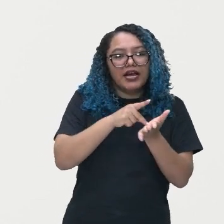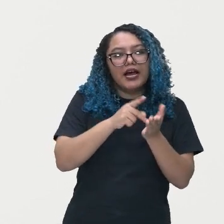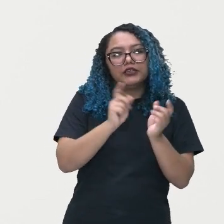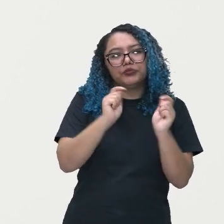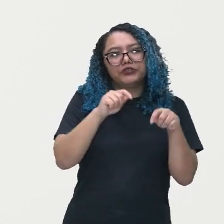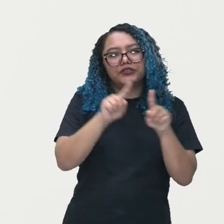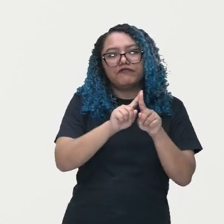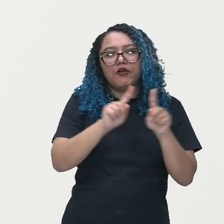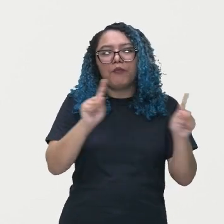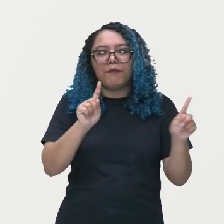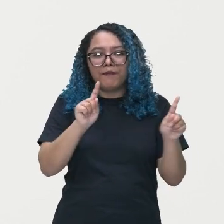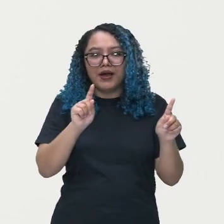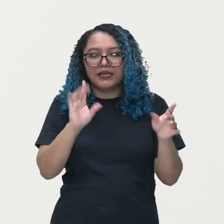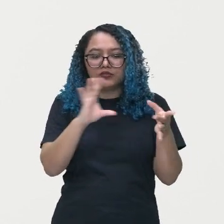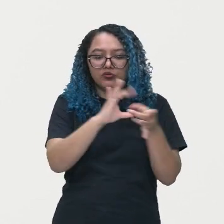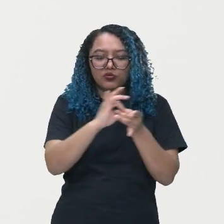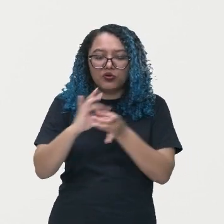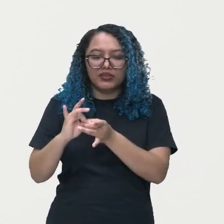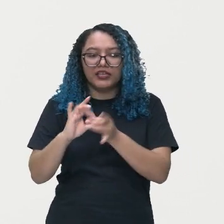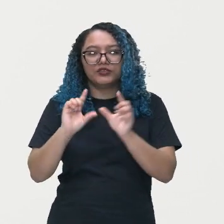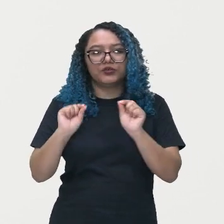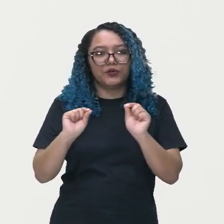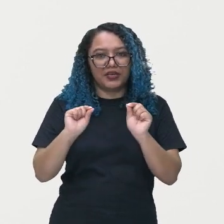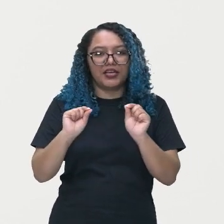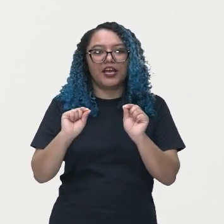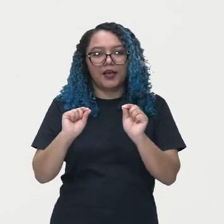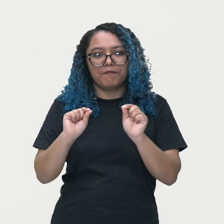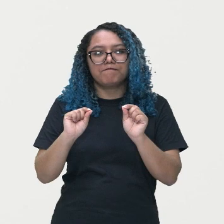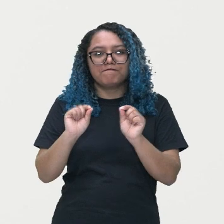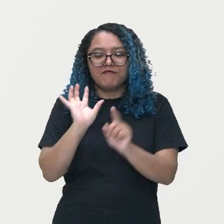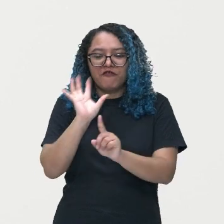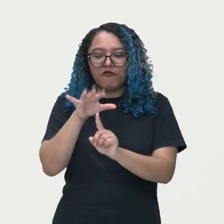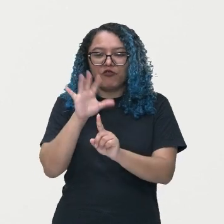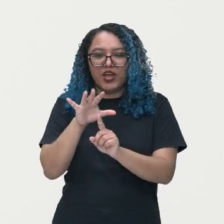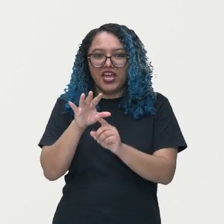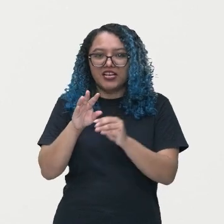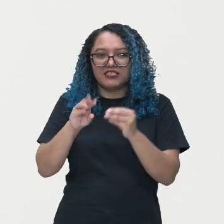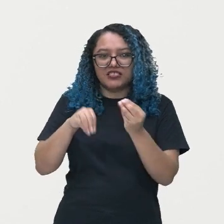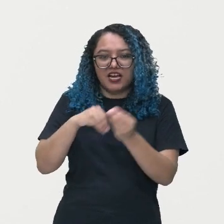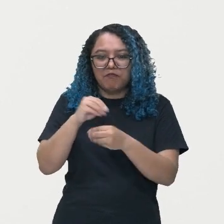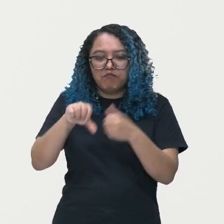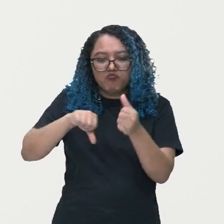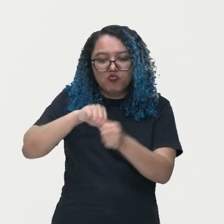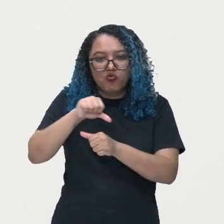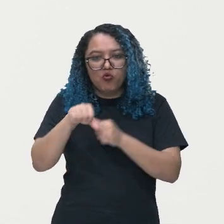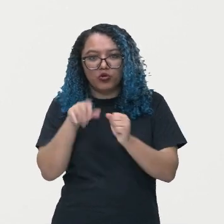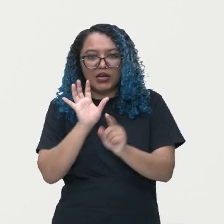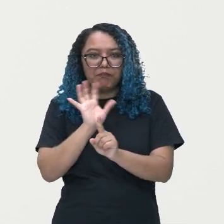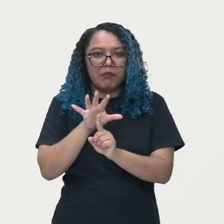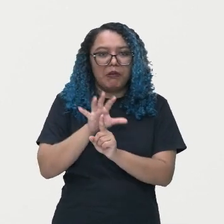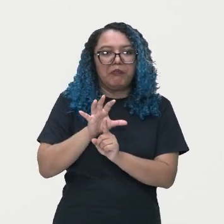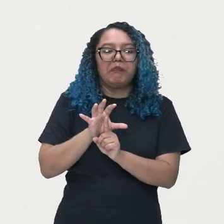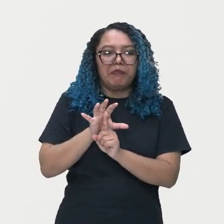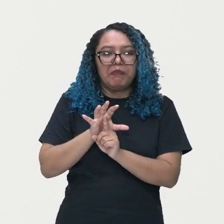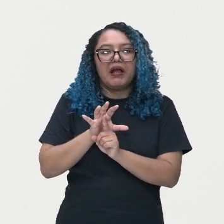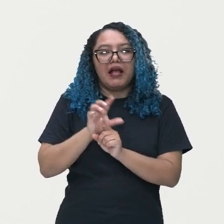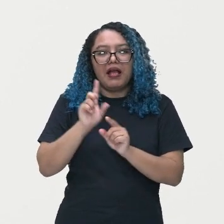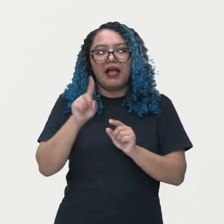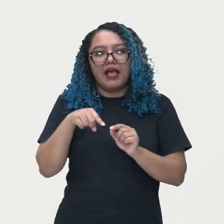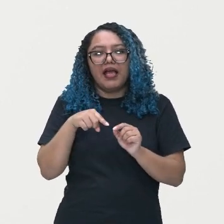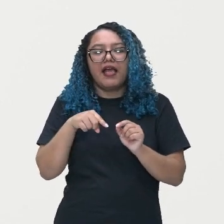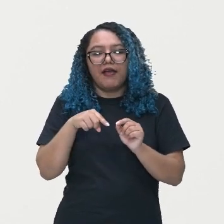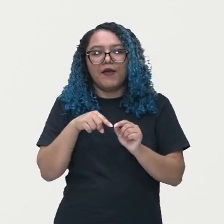manipulado também para enganar o leitor. Então tem essa questão também. Isso aqui é verdadeiro, né? Então, conteúdo